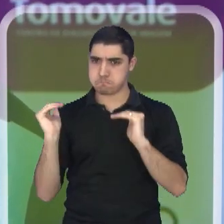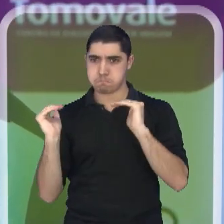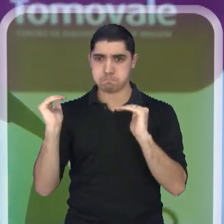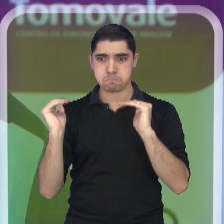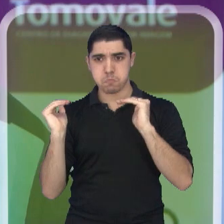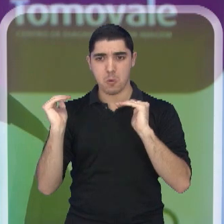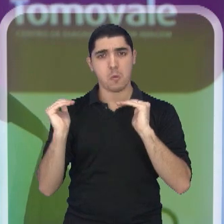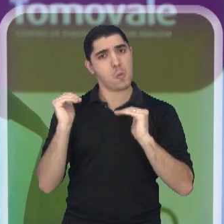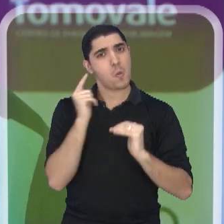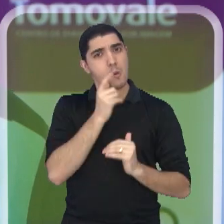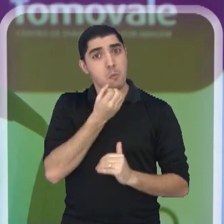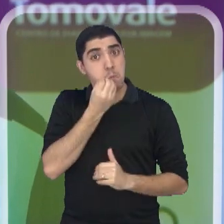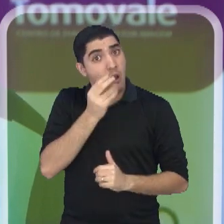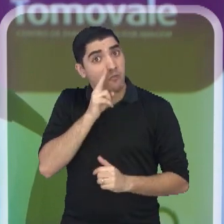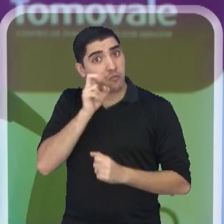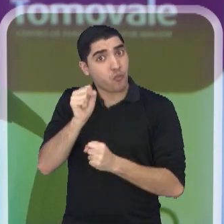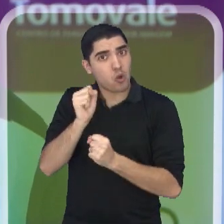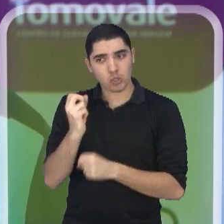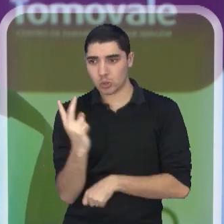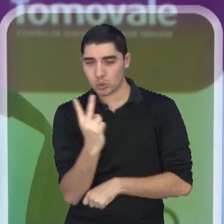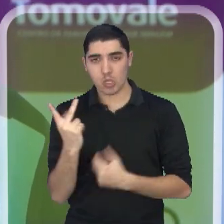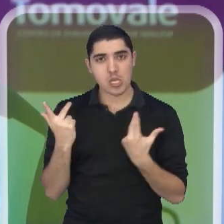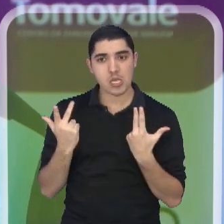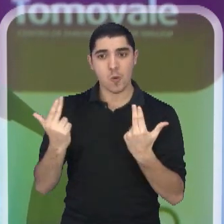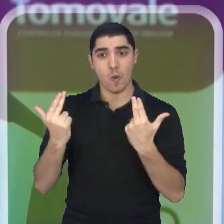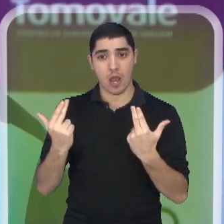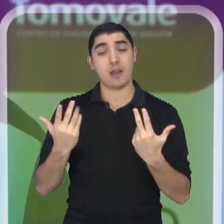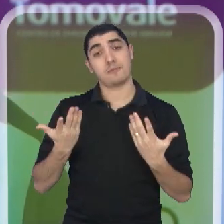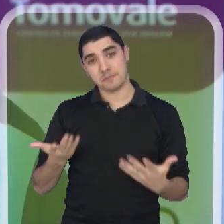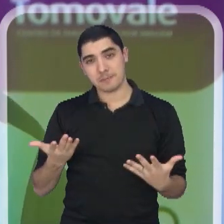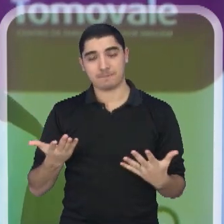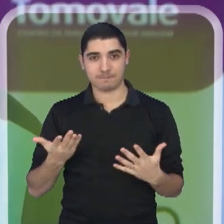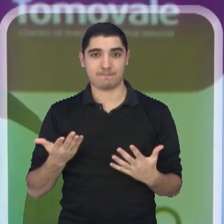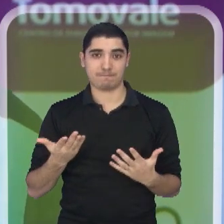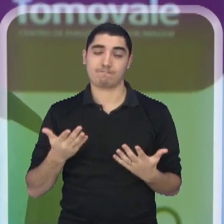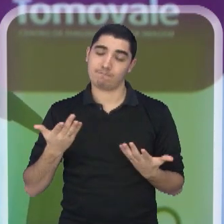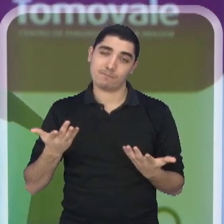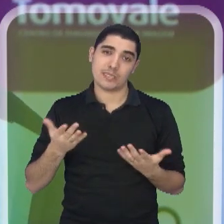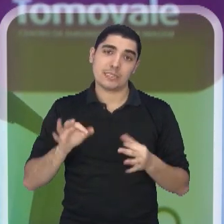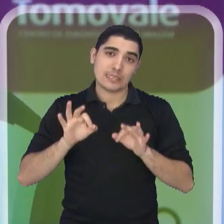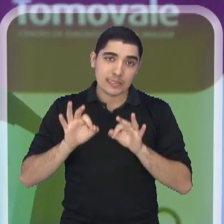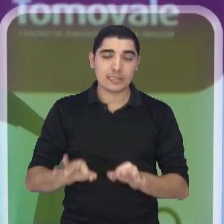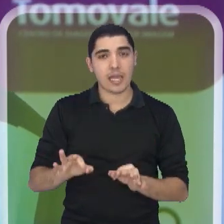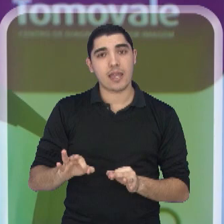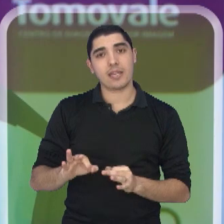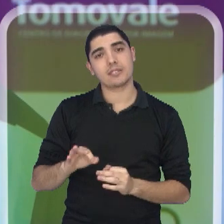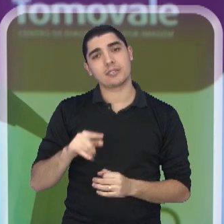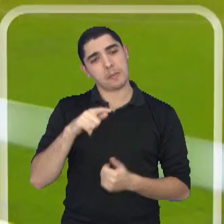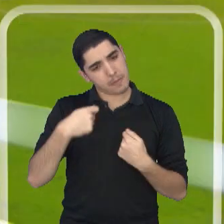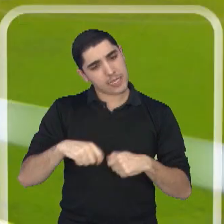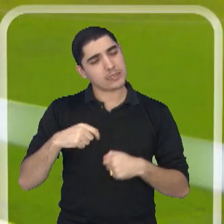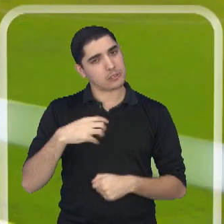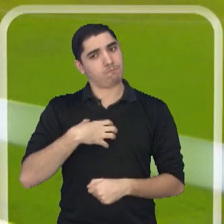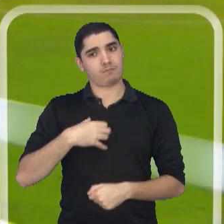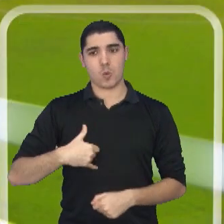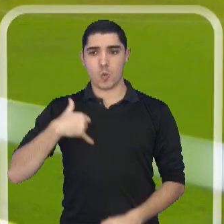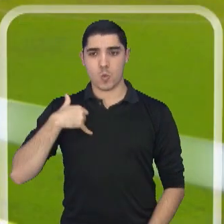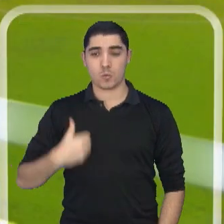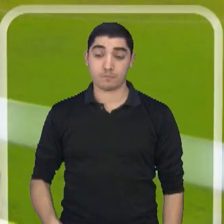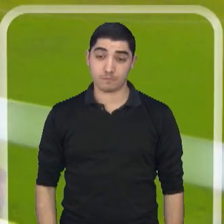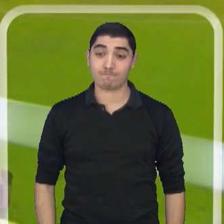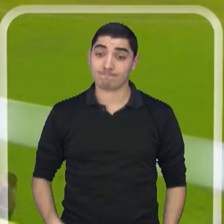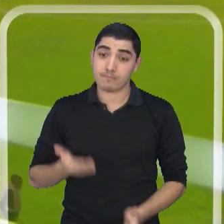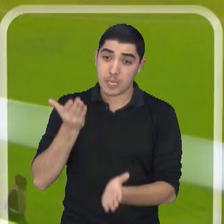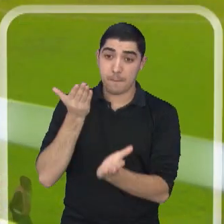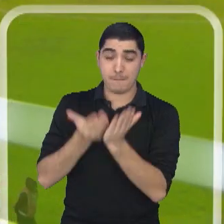vários momentos durante a partida. Isso com certeza elas também têm esse orgulho, né? Com a derrota de